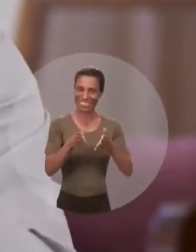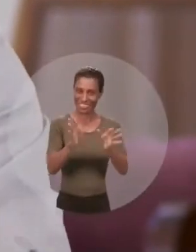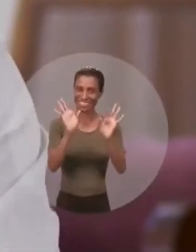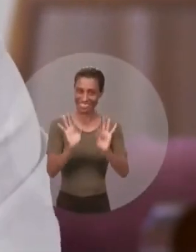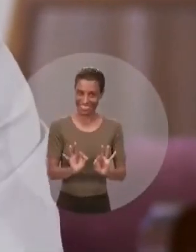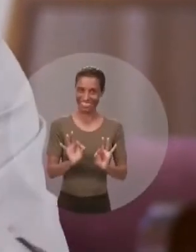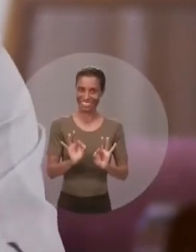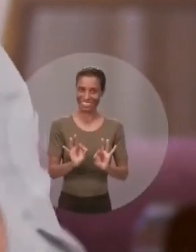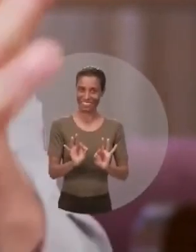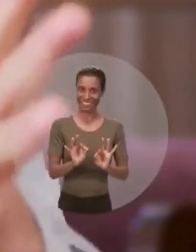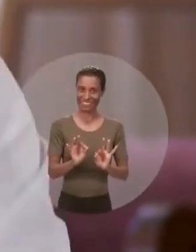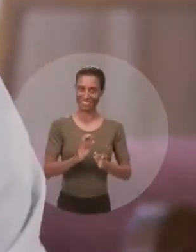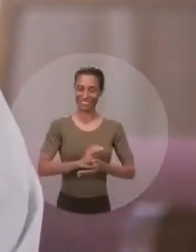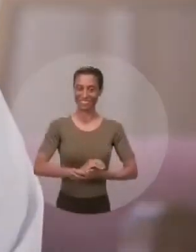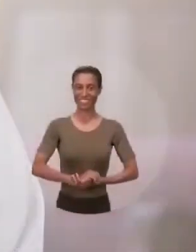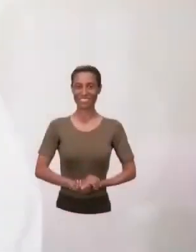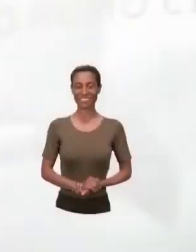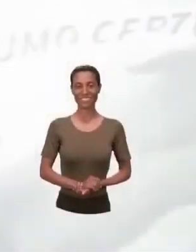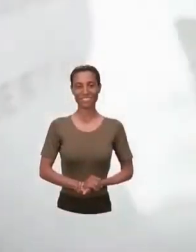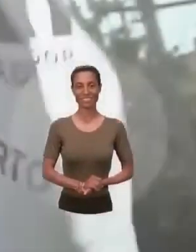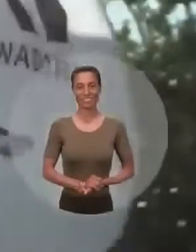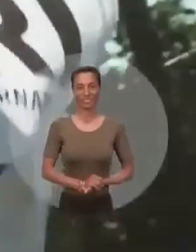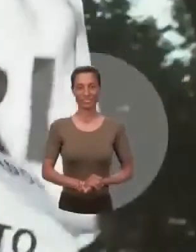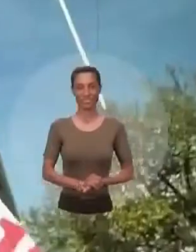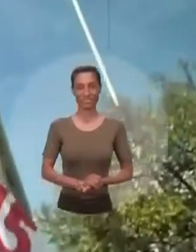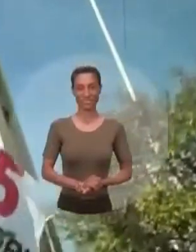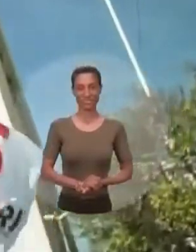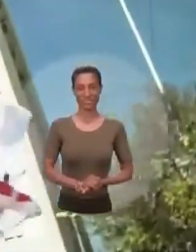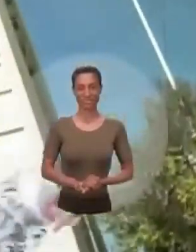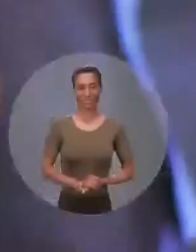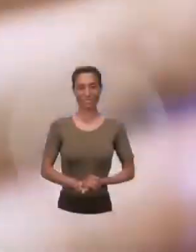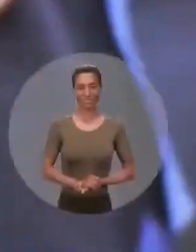e este é o rumo certo.